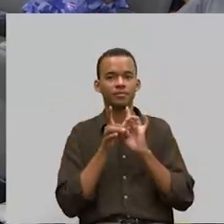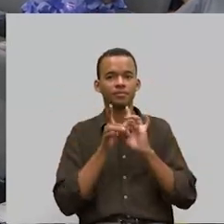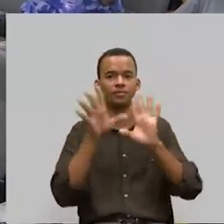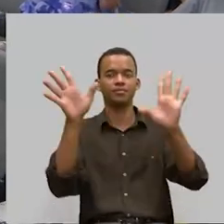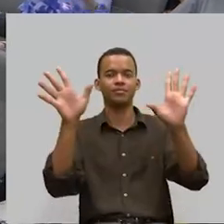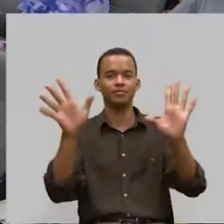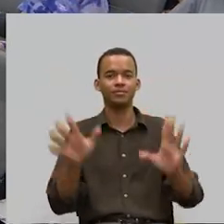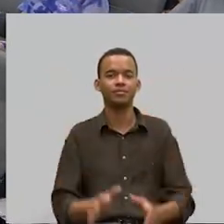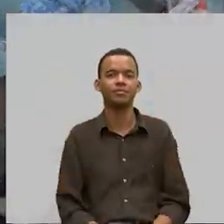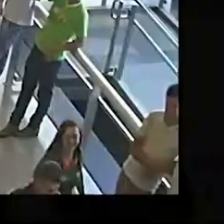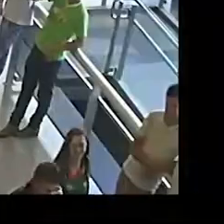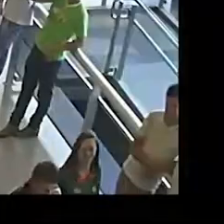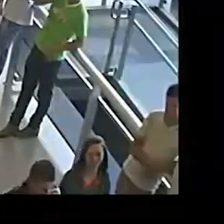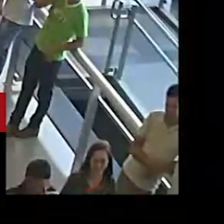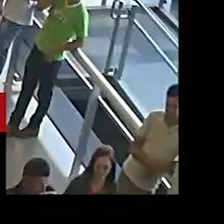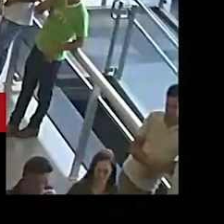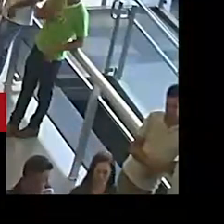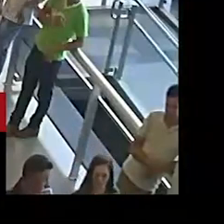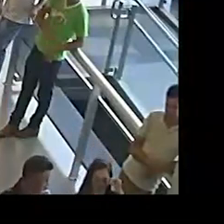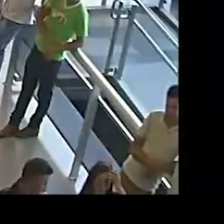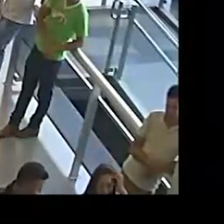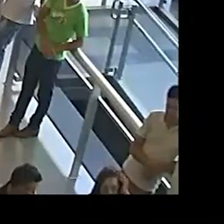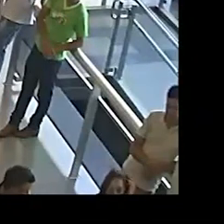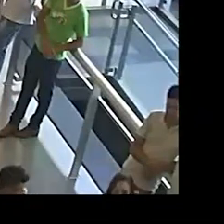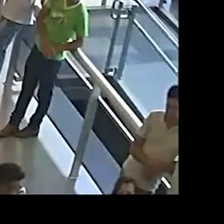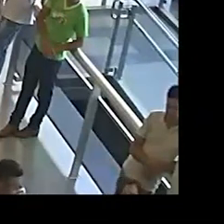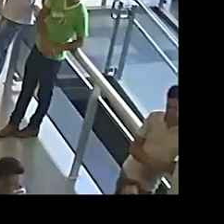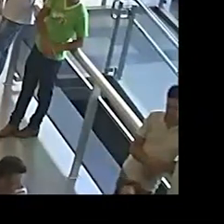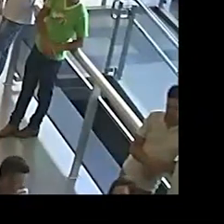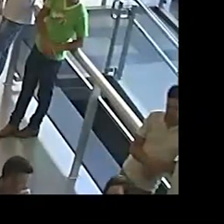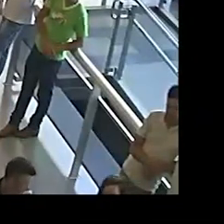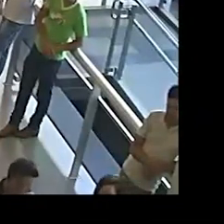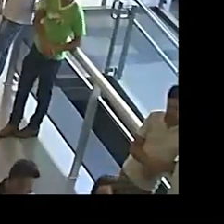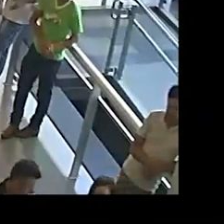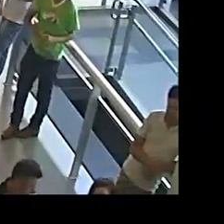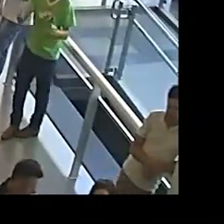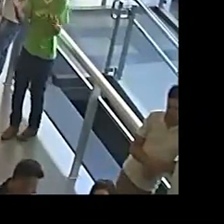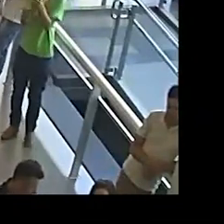venceremos Obrigada pela oportunidade Deus abençoe